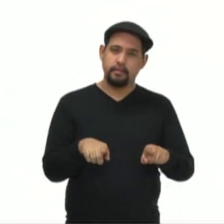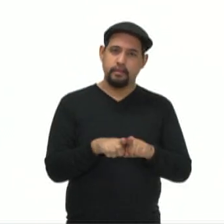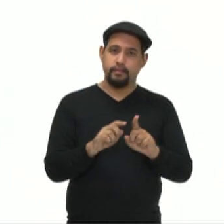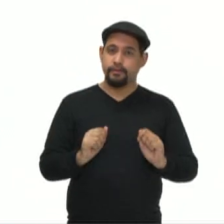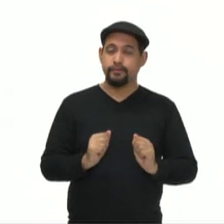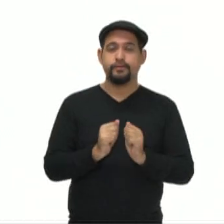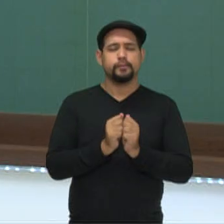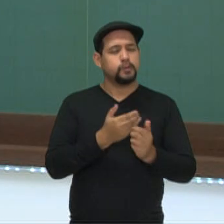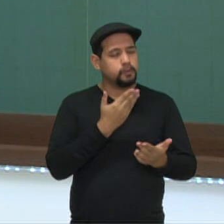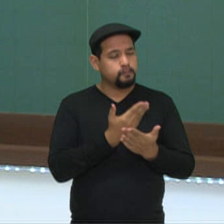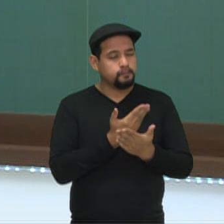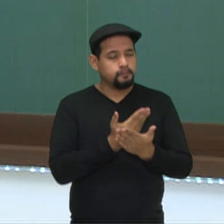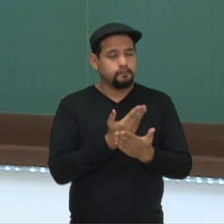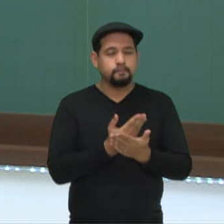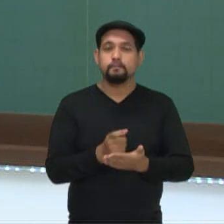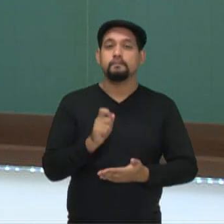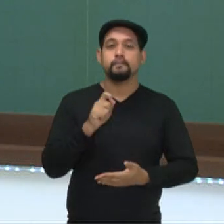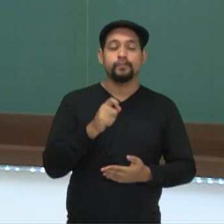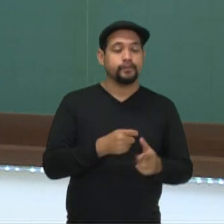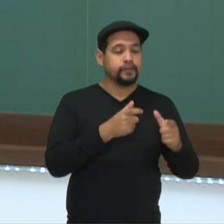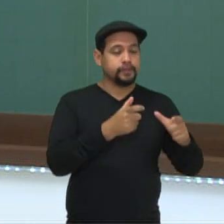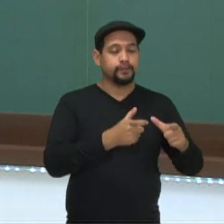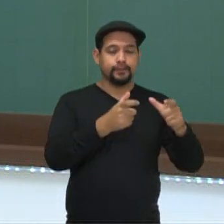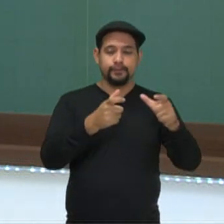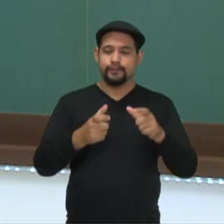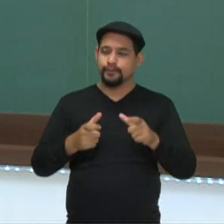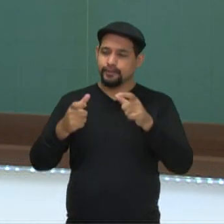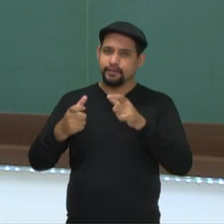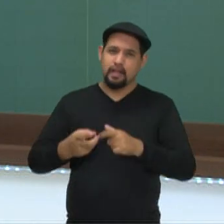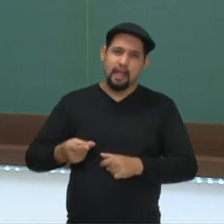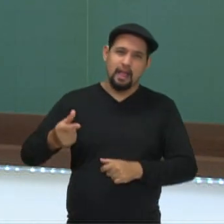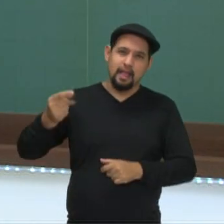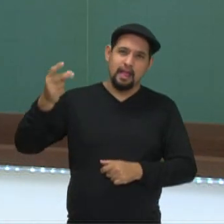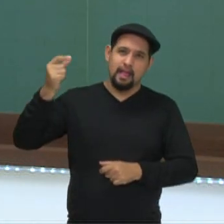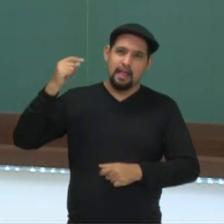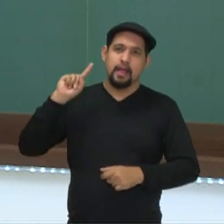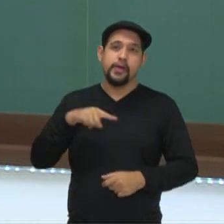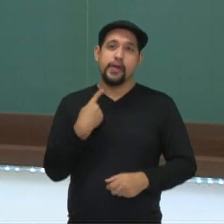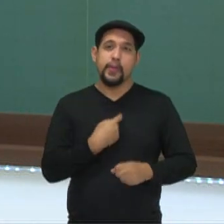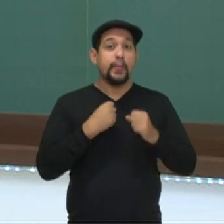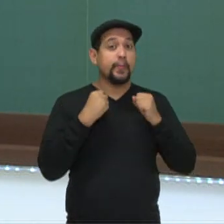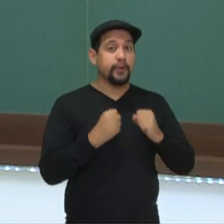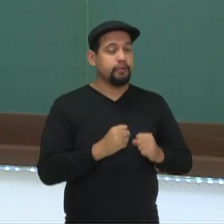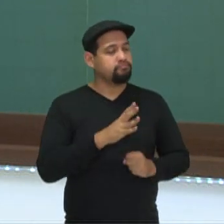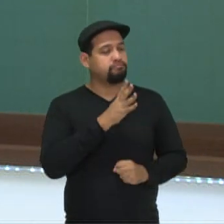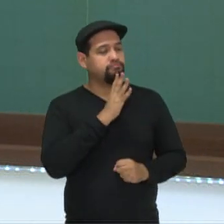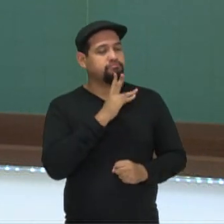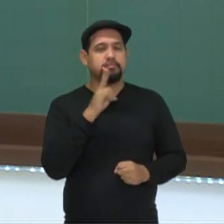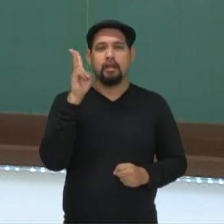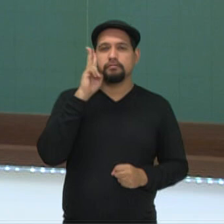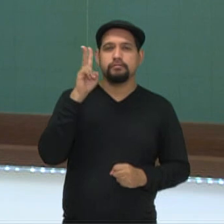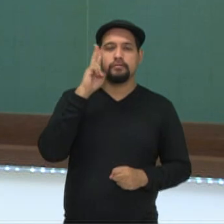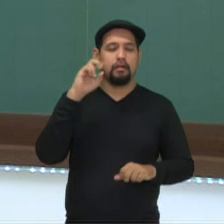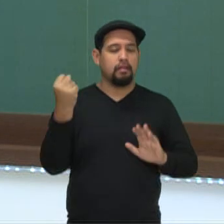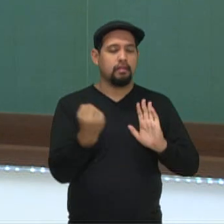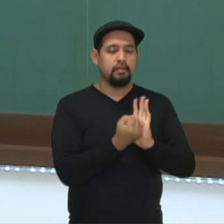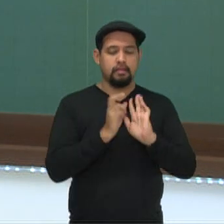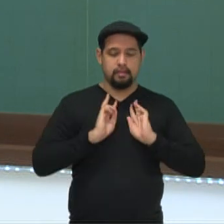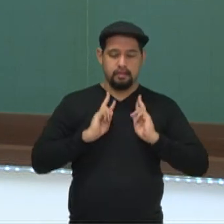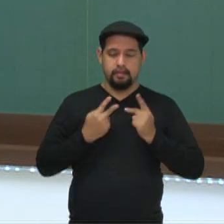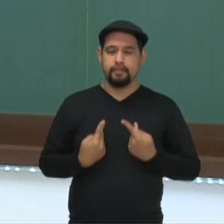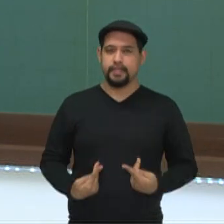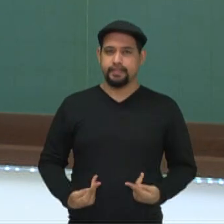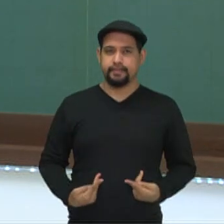sagrados, estudando inclusive os locais de antigamente, nós podemos conhecer a história da própria